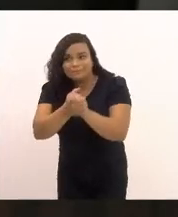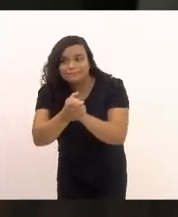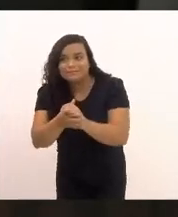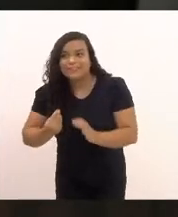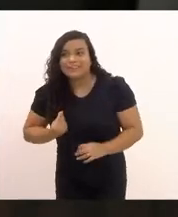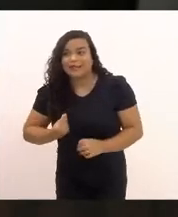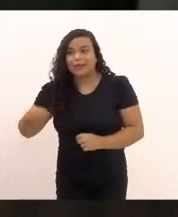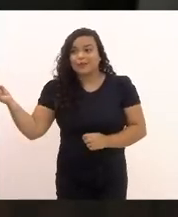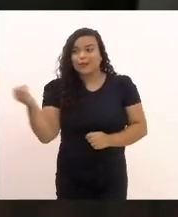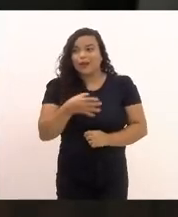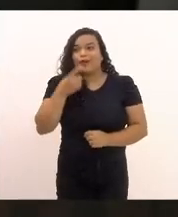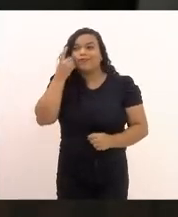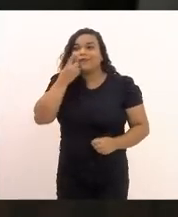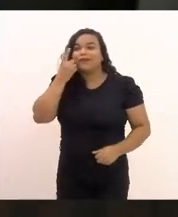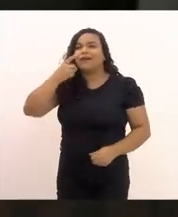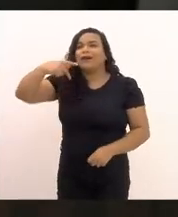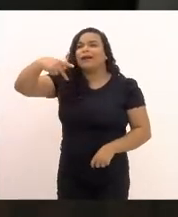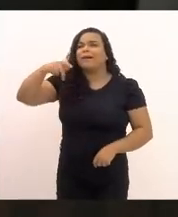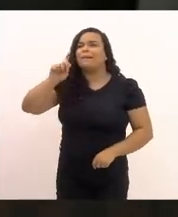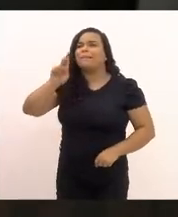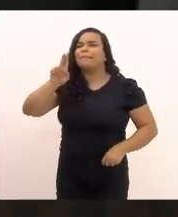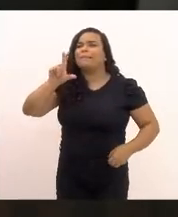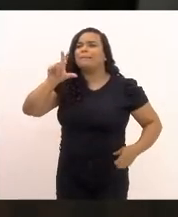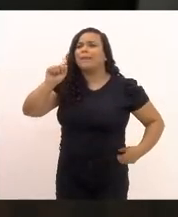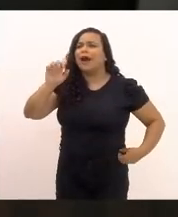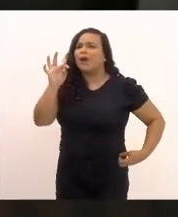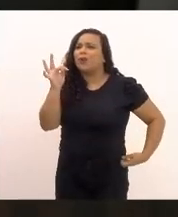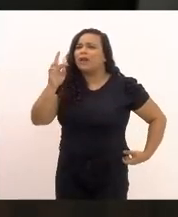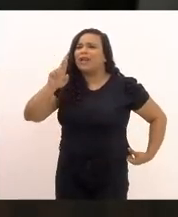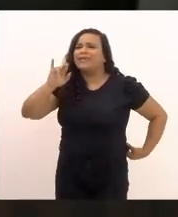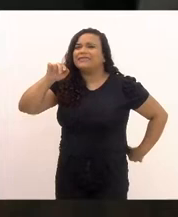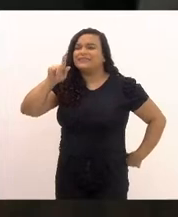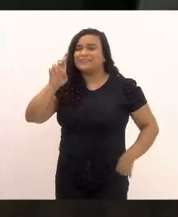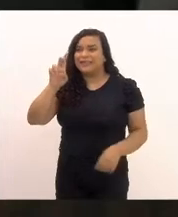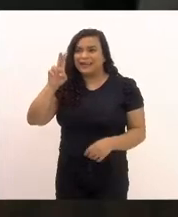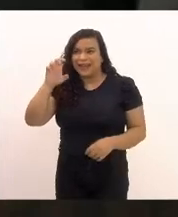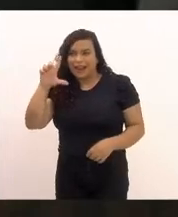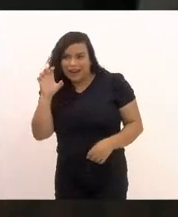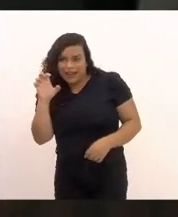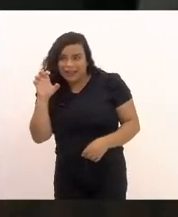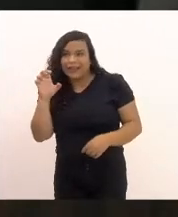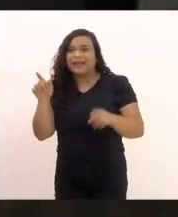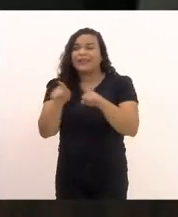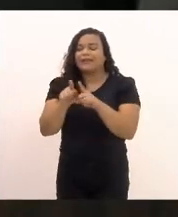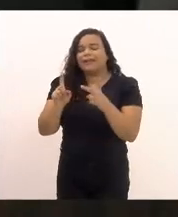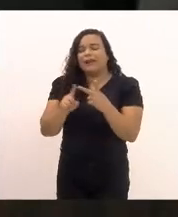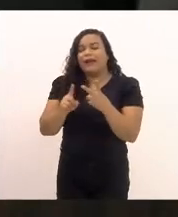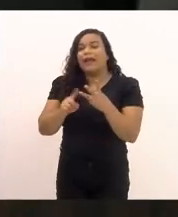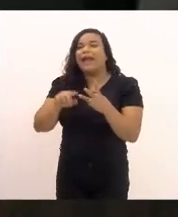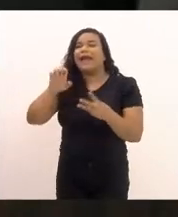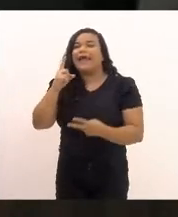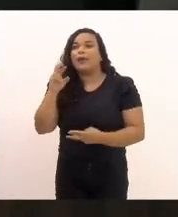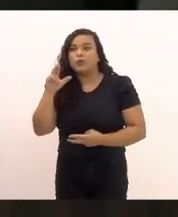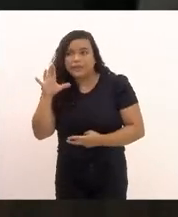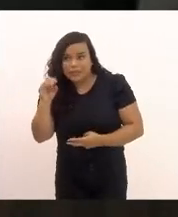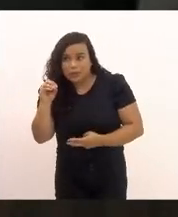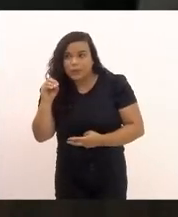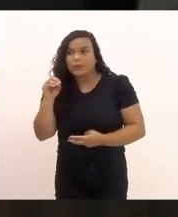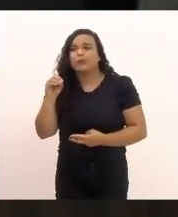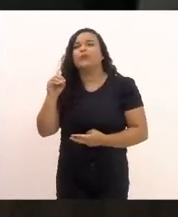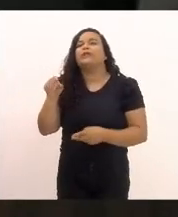nova deputada Paula Tringuelê, está em plenário, Eurico Júnior e o deputado Alexandre